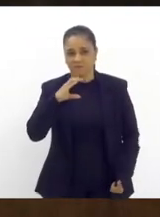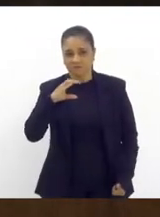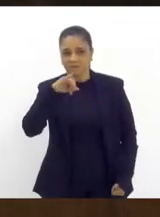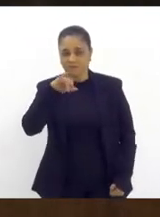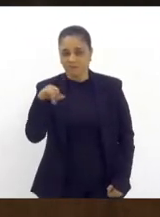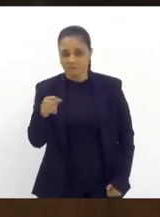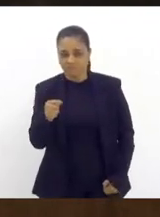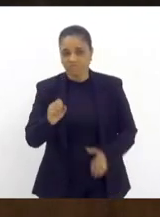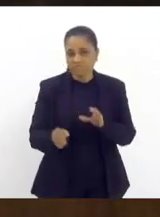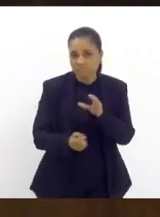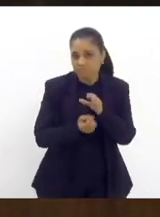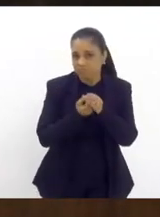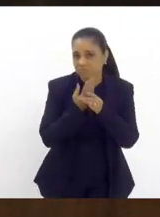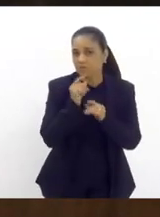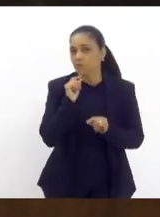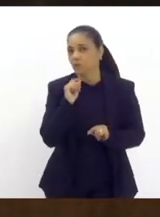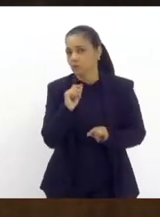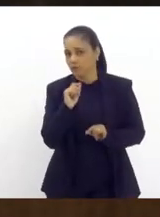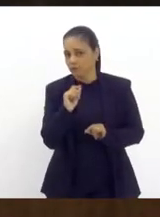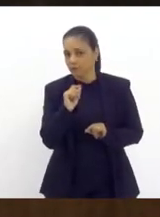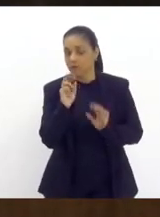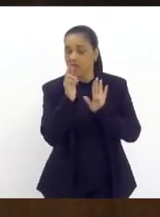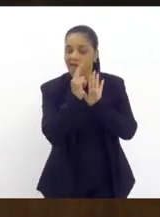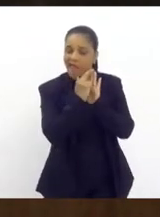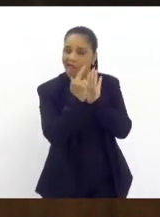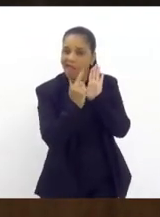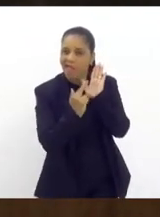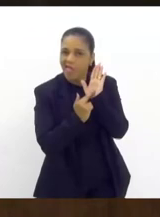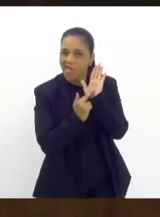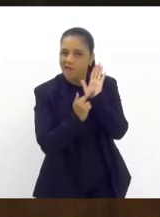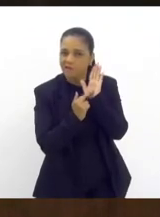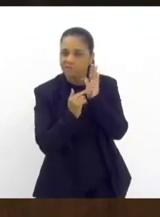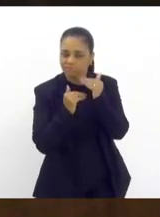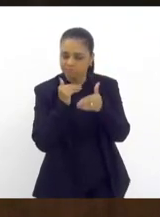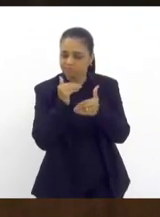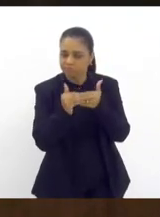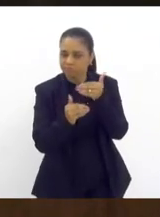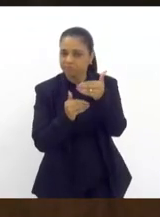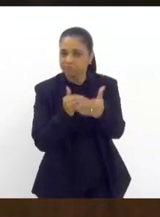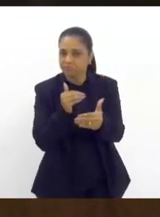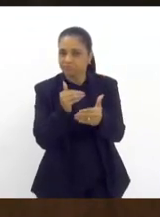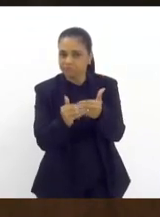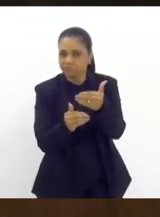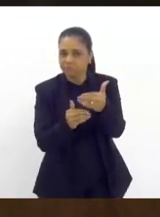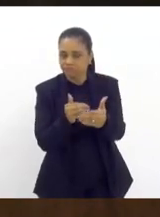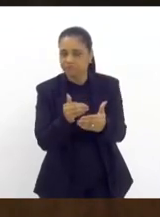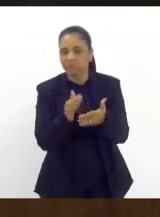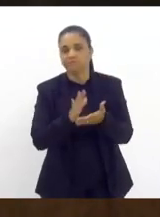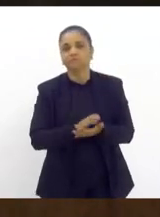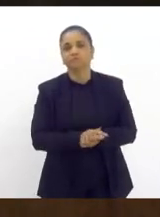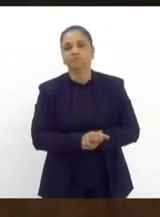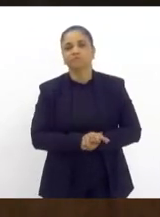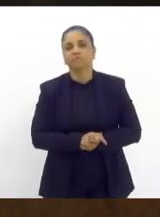criaram uma regra de procedimento e eu